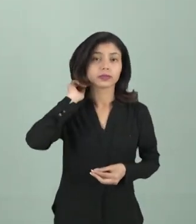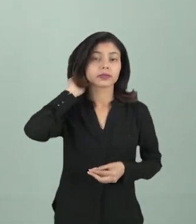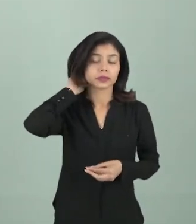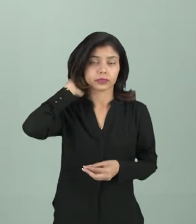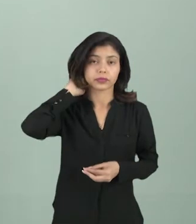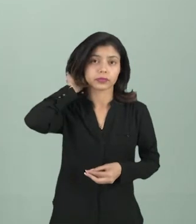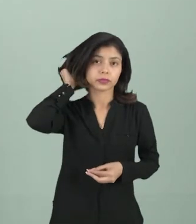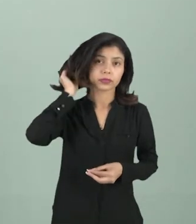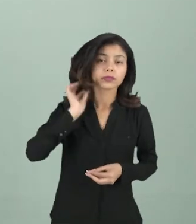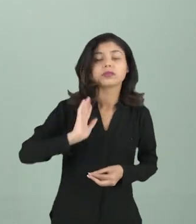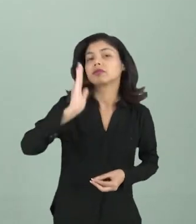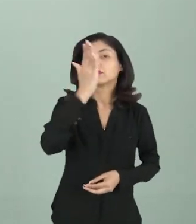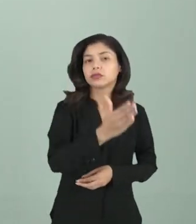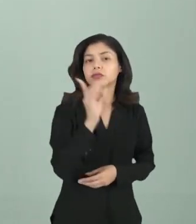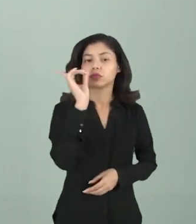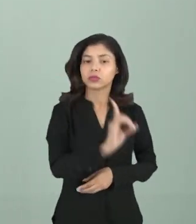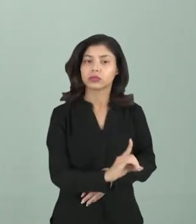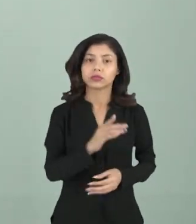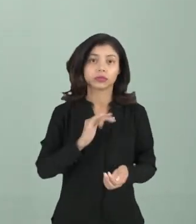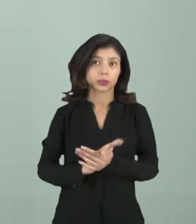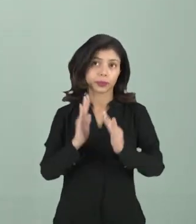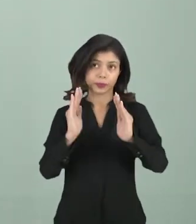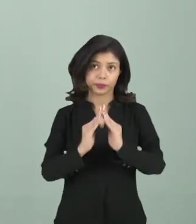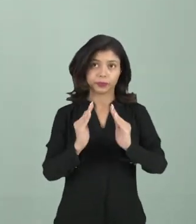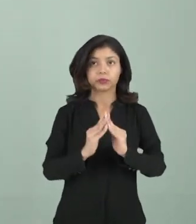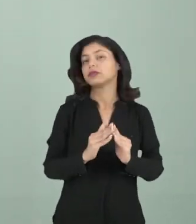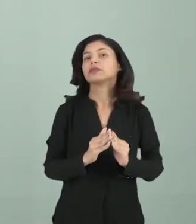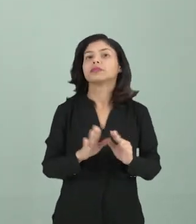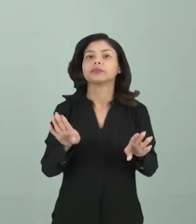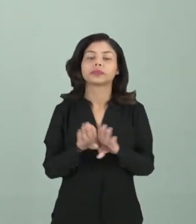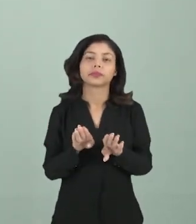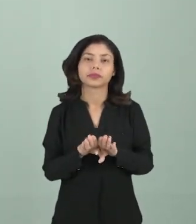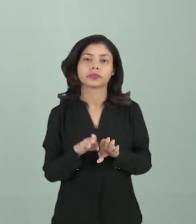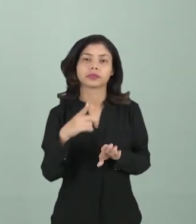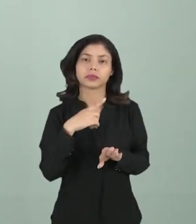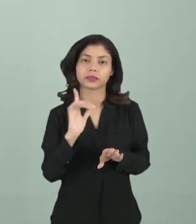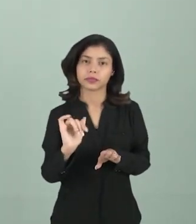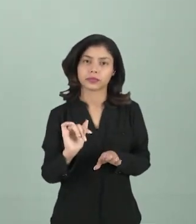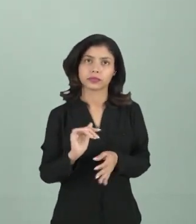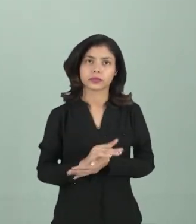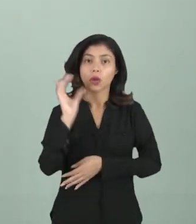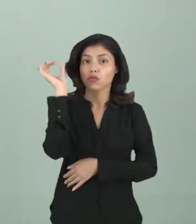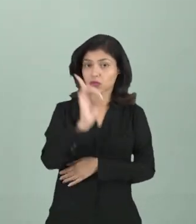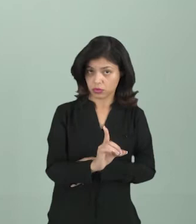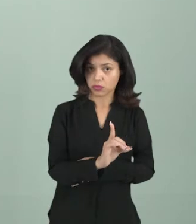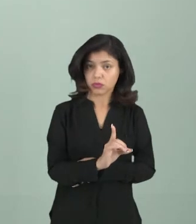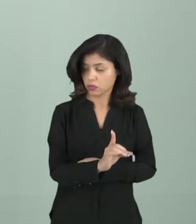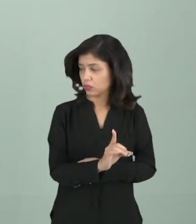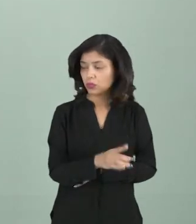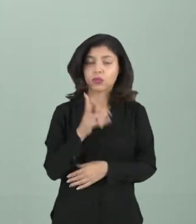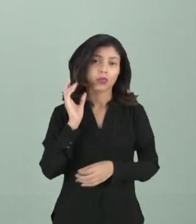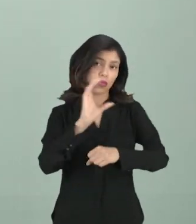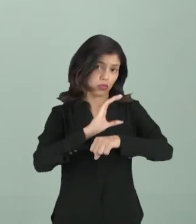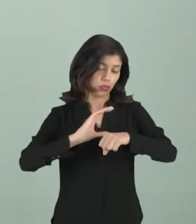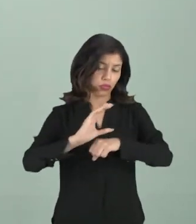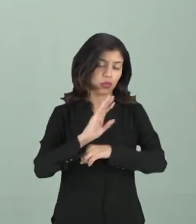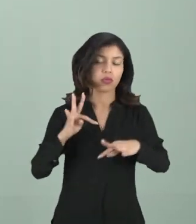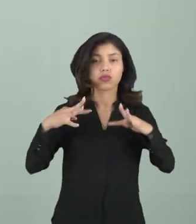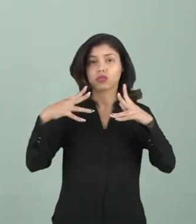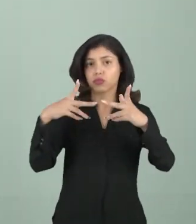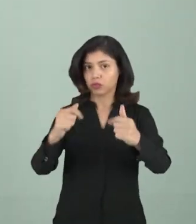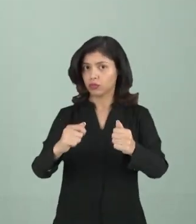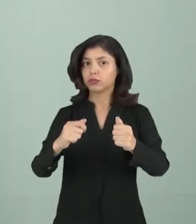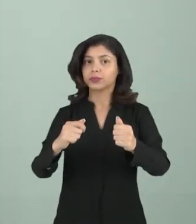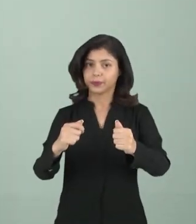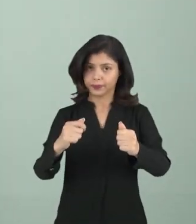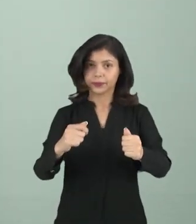que o direito à moradia, o nome já diz, direito à moradia é um direito constitucionalmente